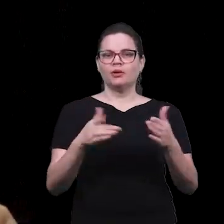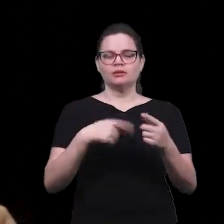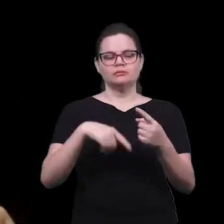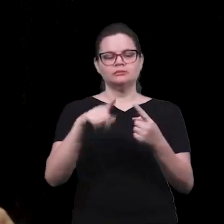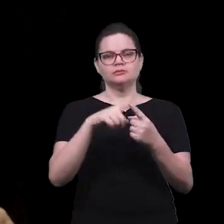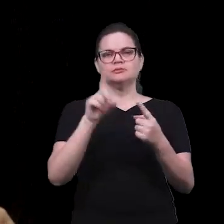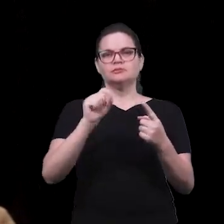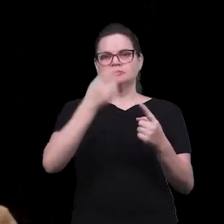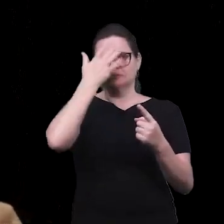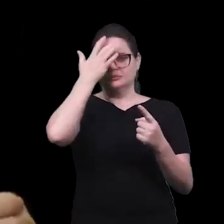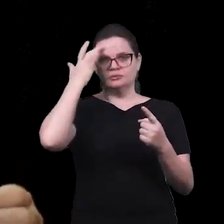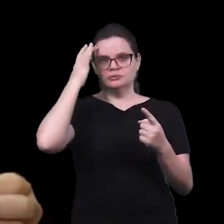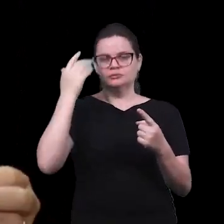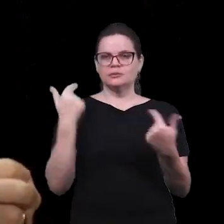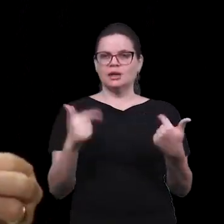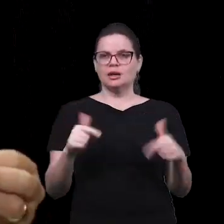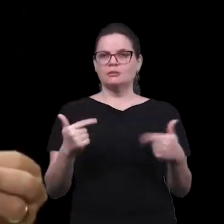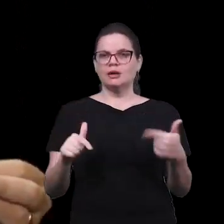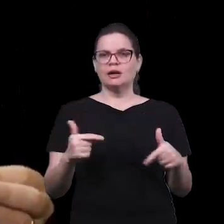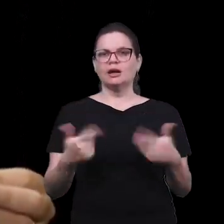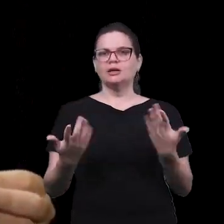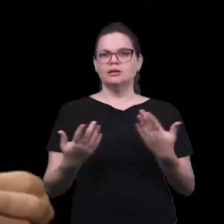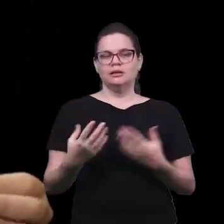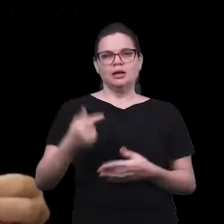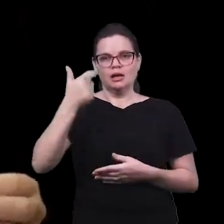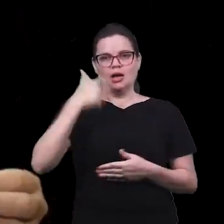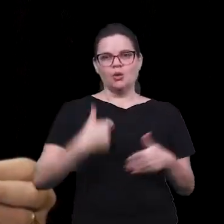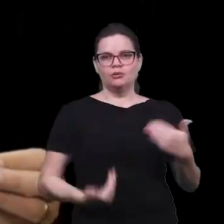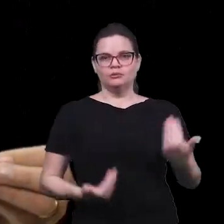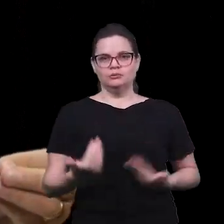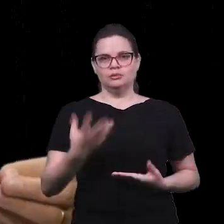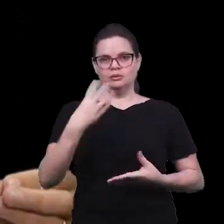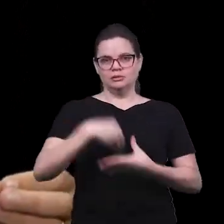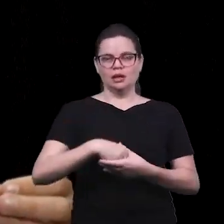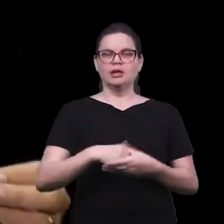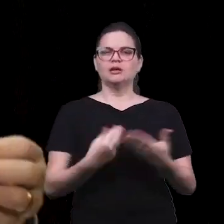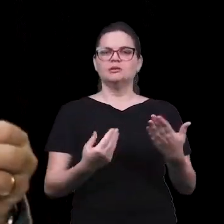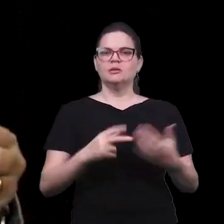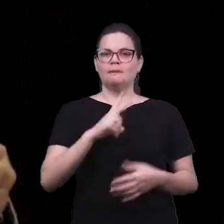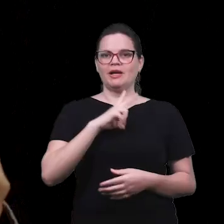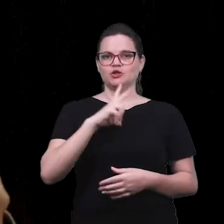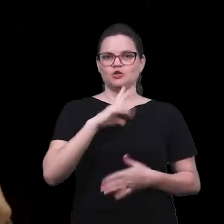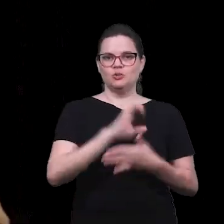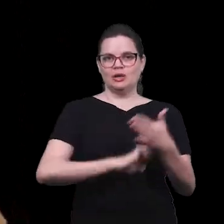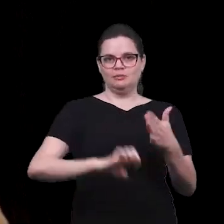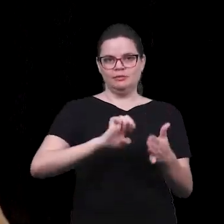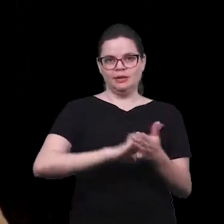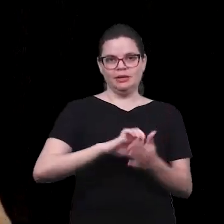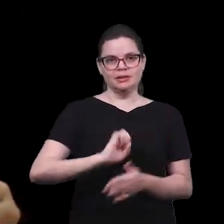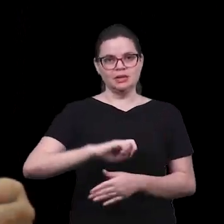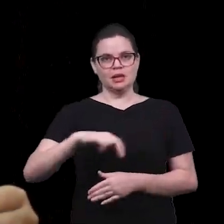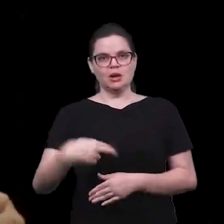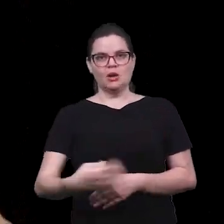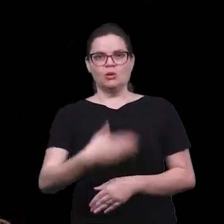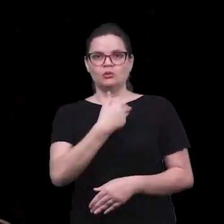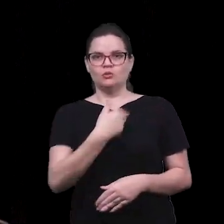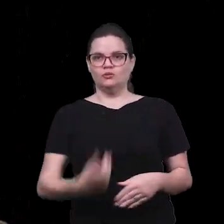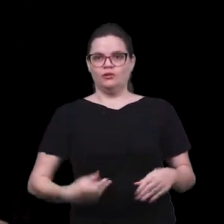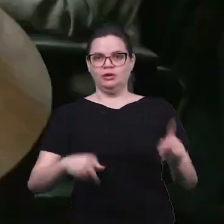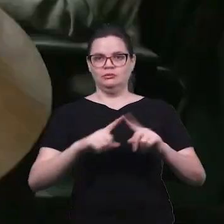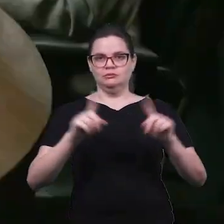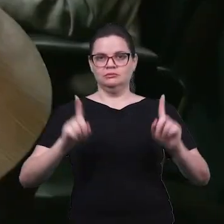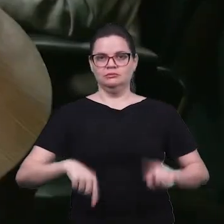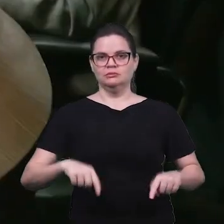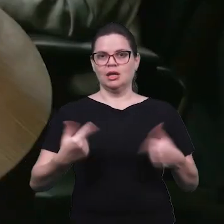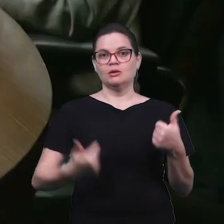hoje trabalham como empregados, seja no setor privado, seja no setor público. Qual é o